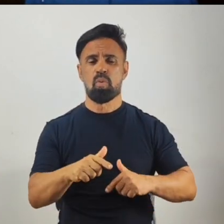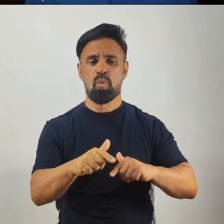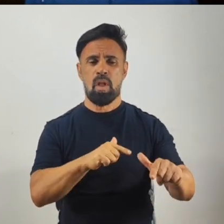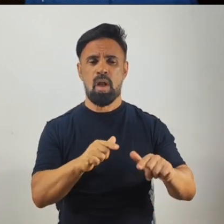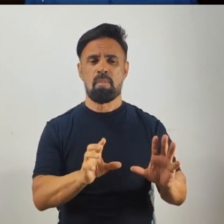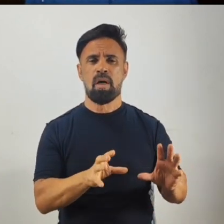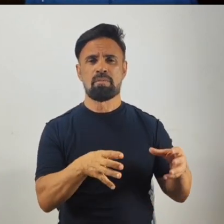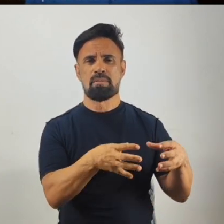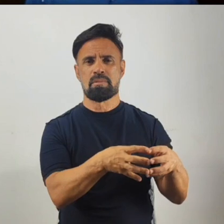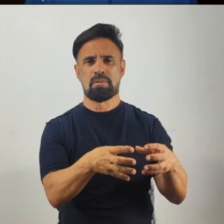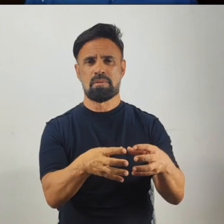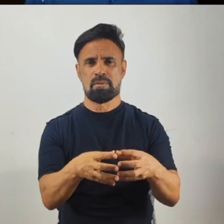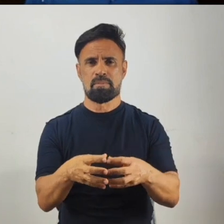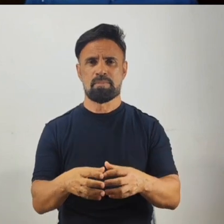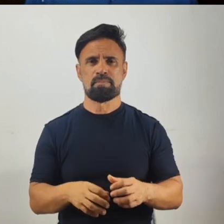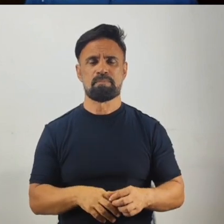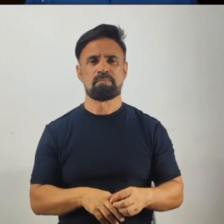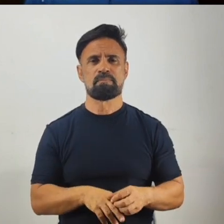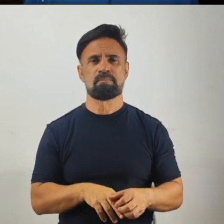do trabalho de equipe.